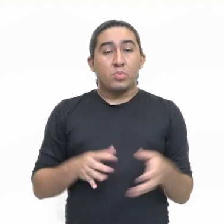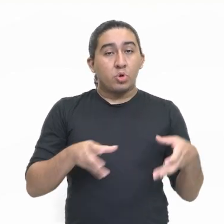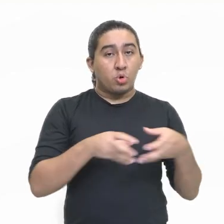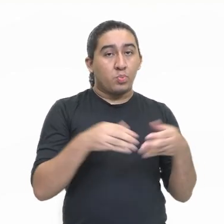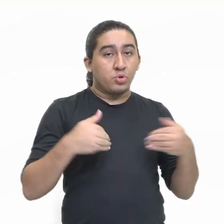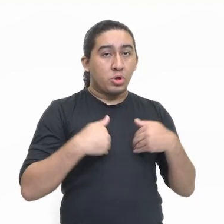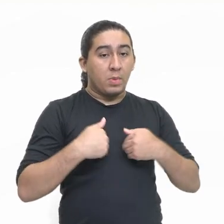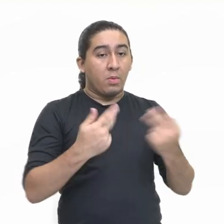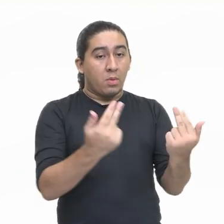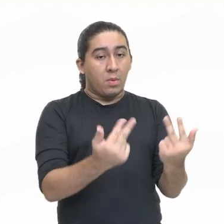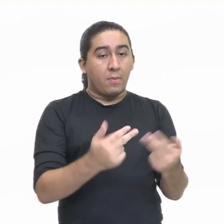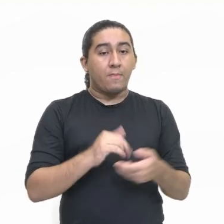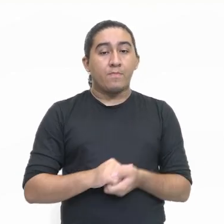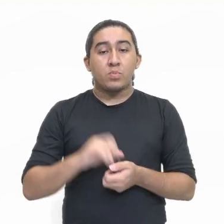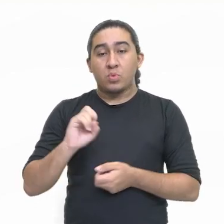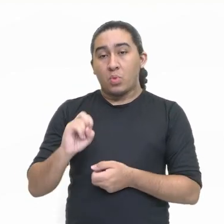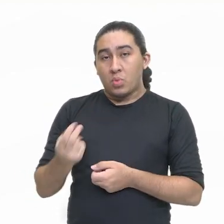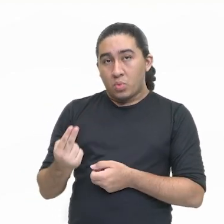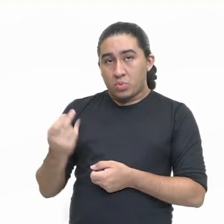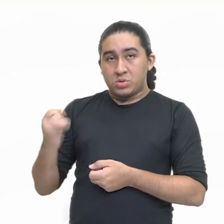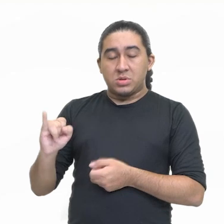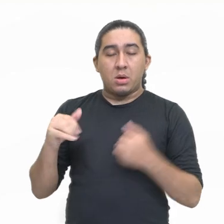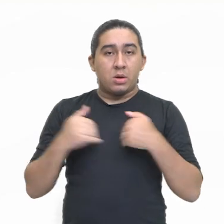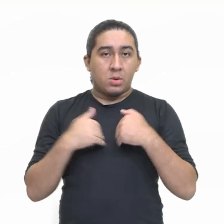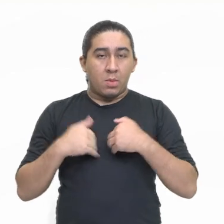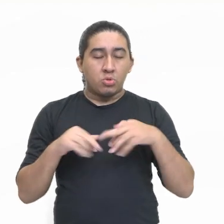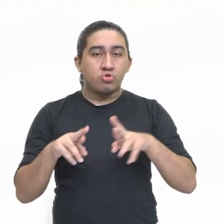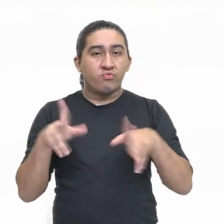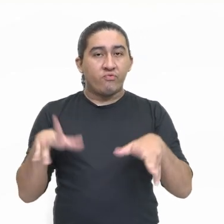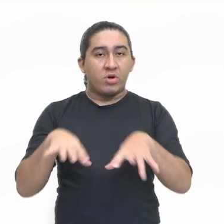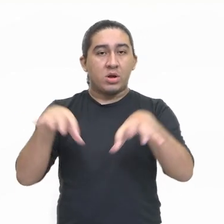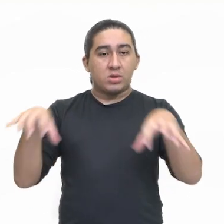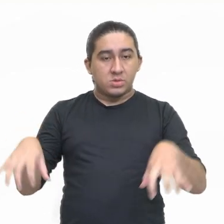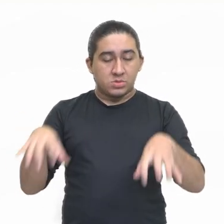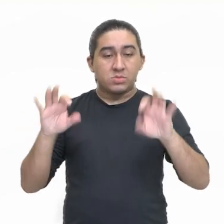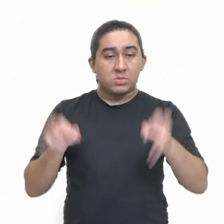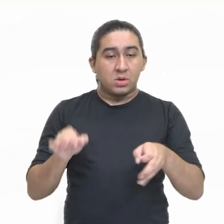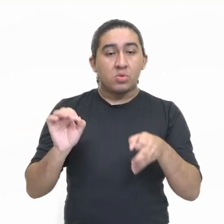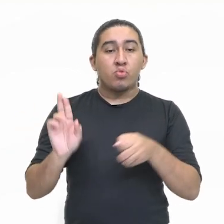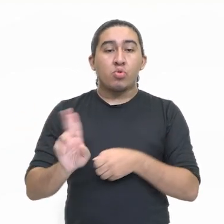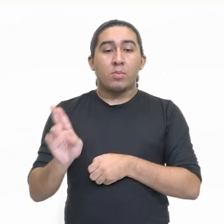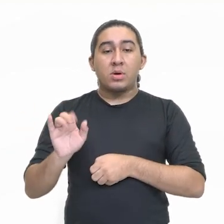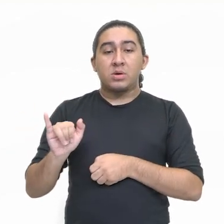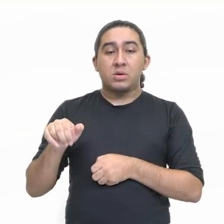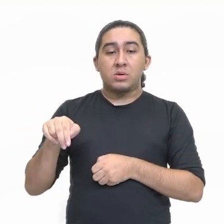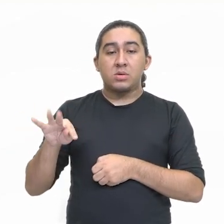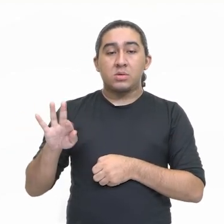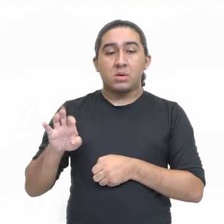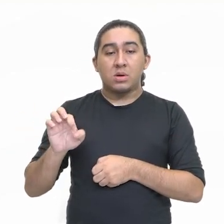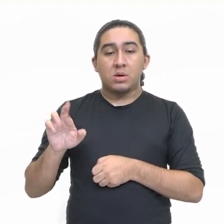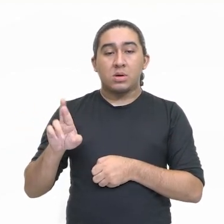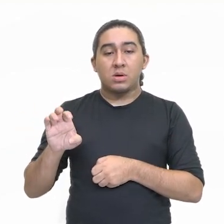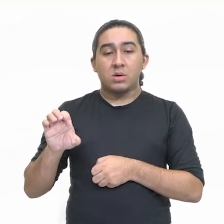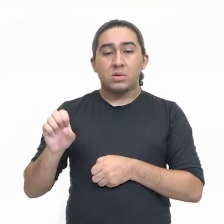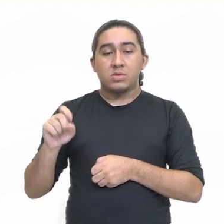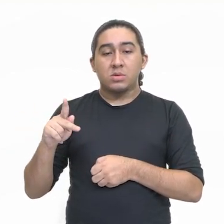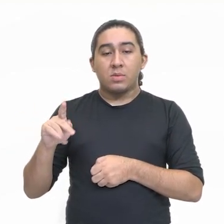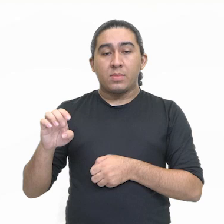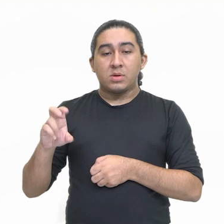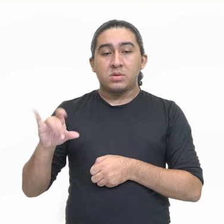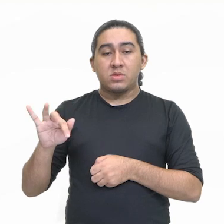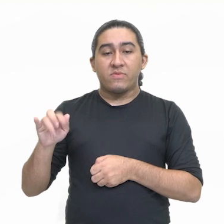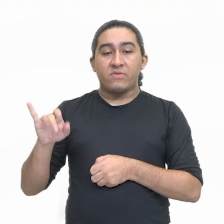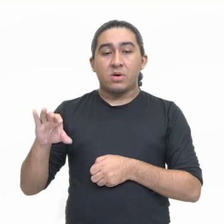ou entre indivíduos de espécies diferentes então se há espécies